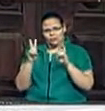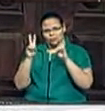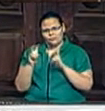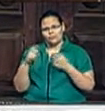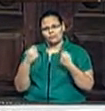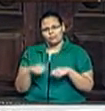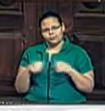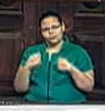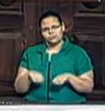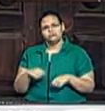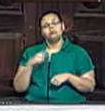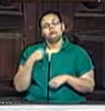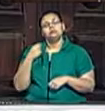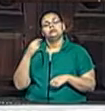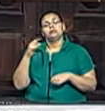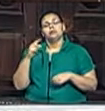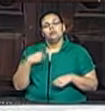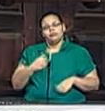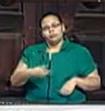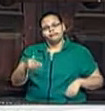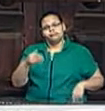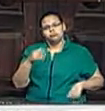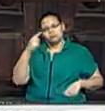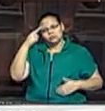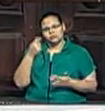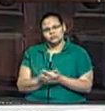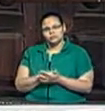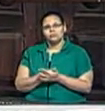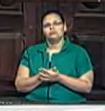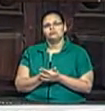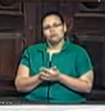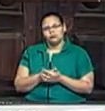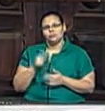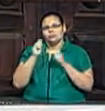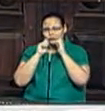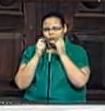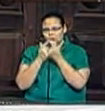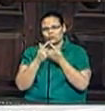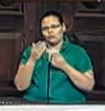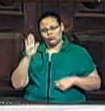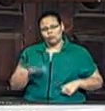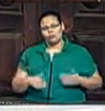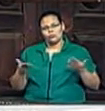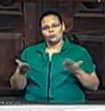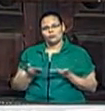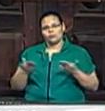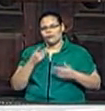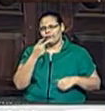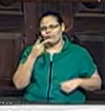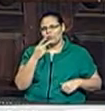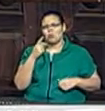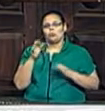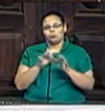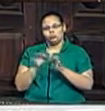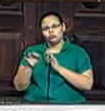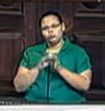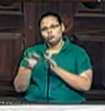ser colocado em discussão a partir da decisão tomada pelo Parlamento na tarde e no dia de hoje. Falando dos